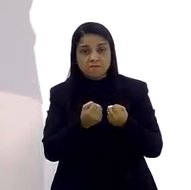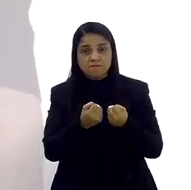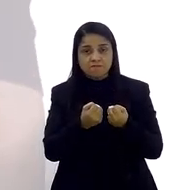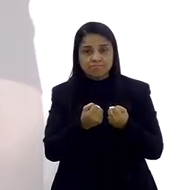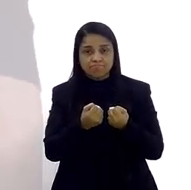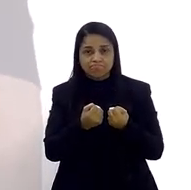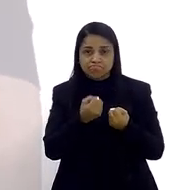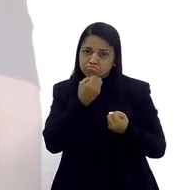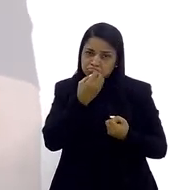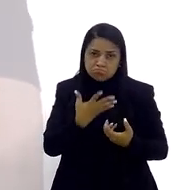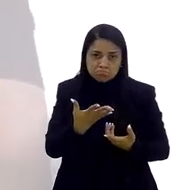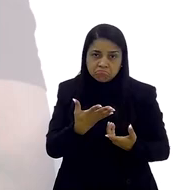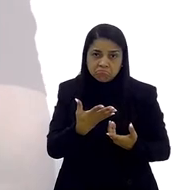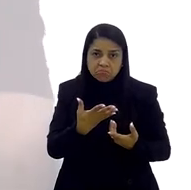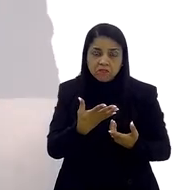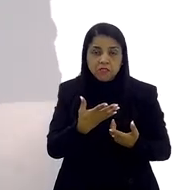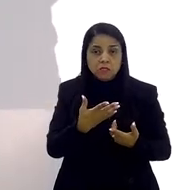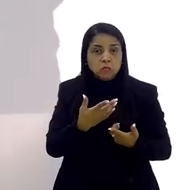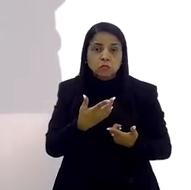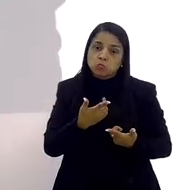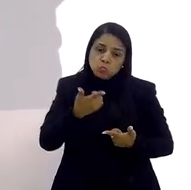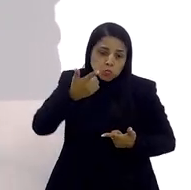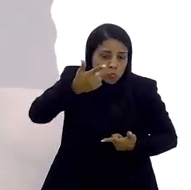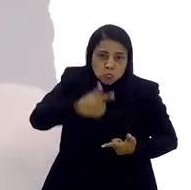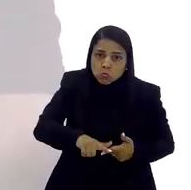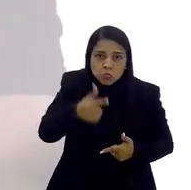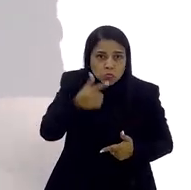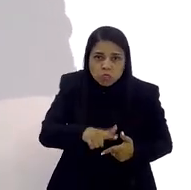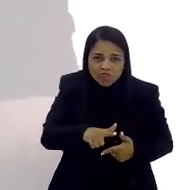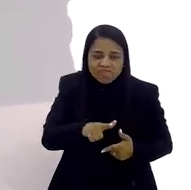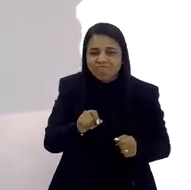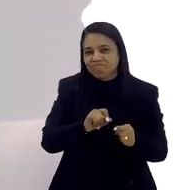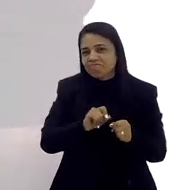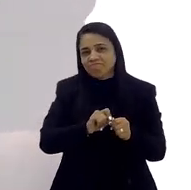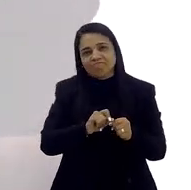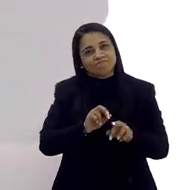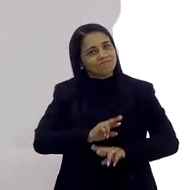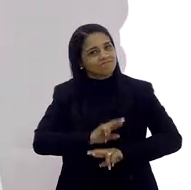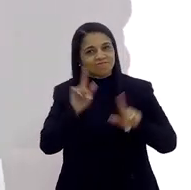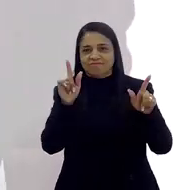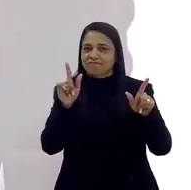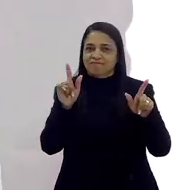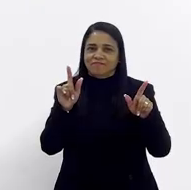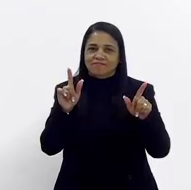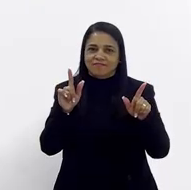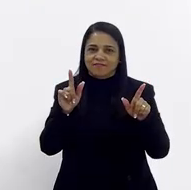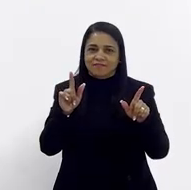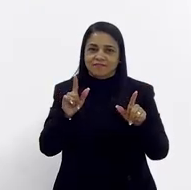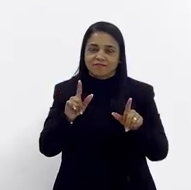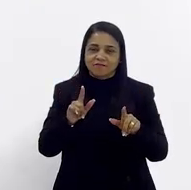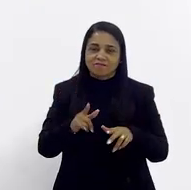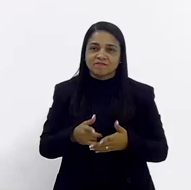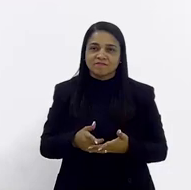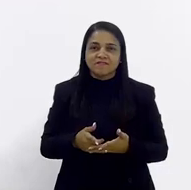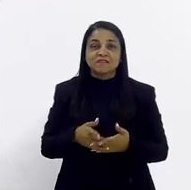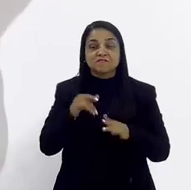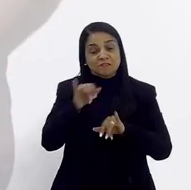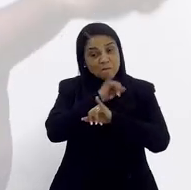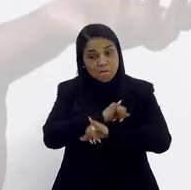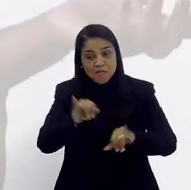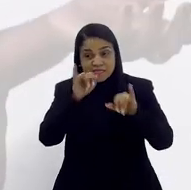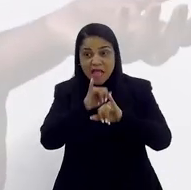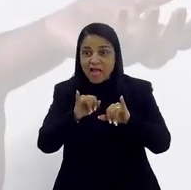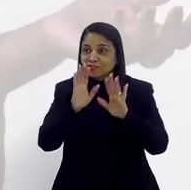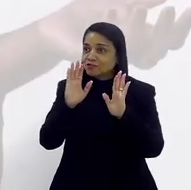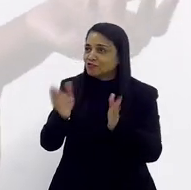forma boa e não faça mais isso perfeito Faça diferente daqui para frente Olha eu ia te pedir para você deixar